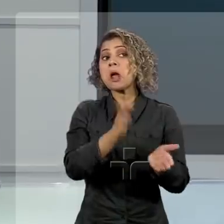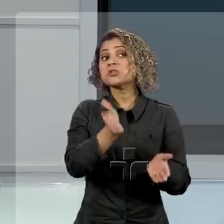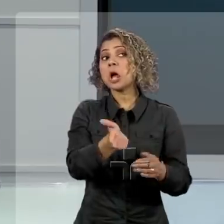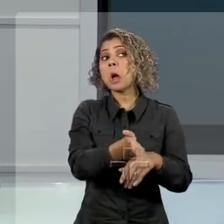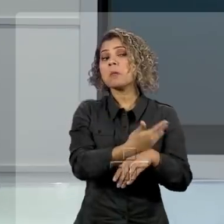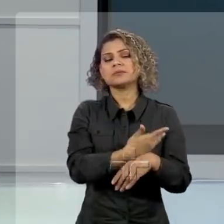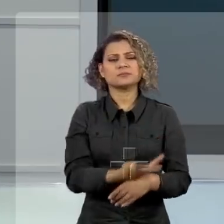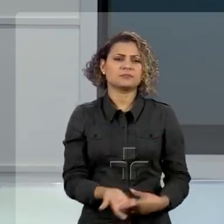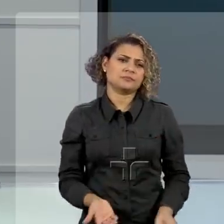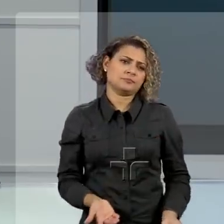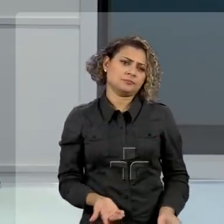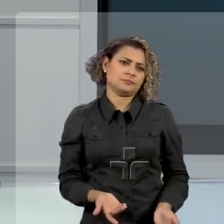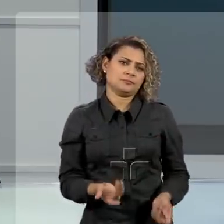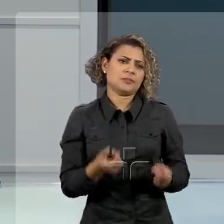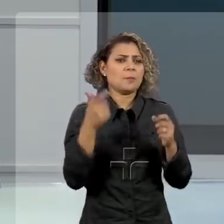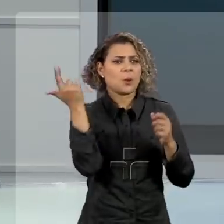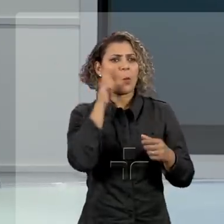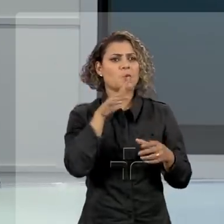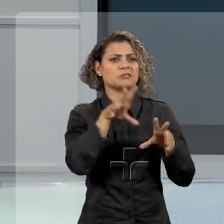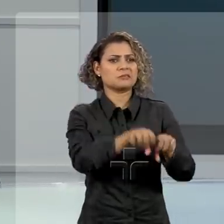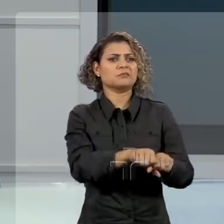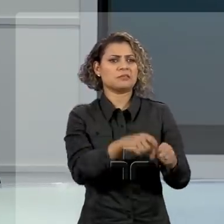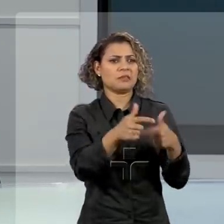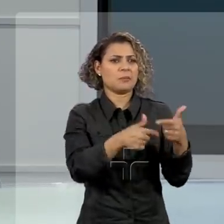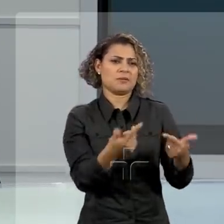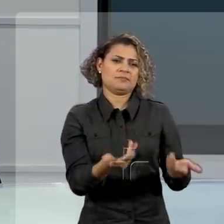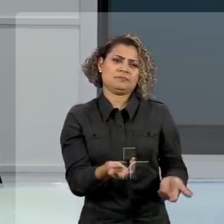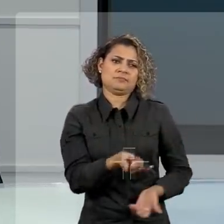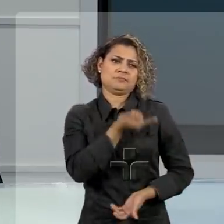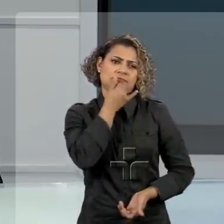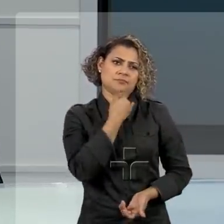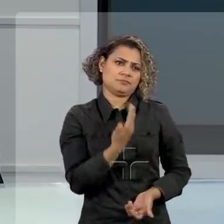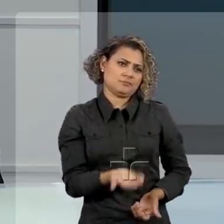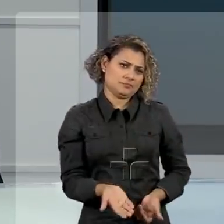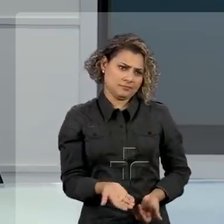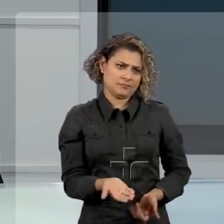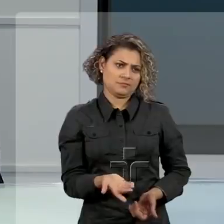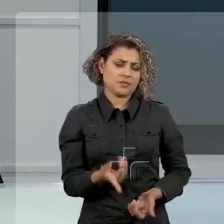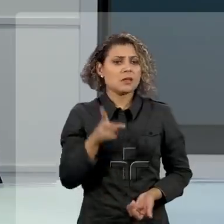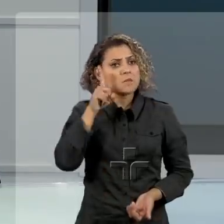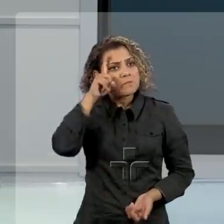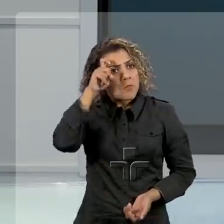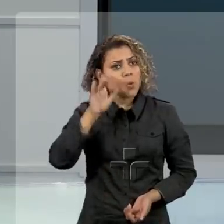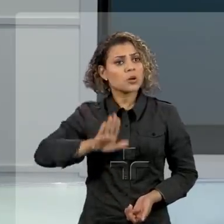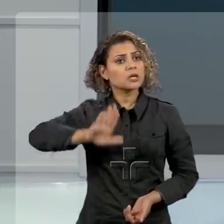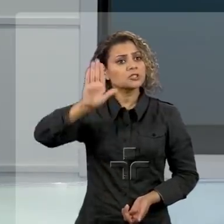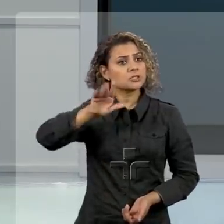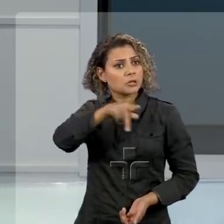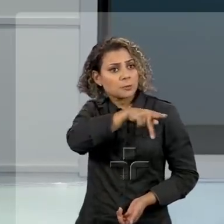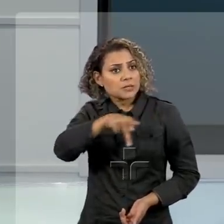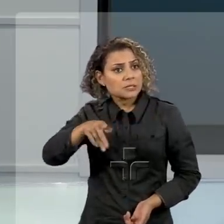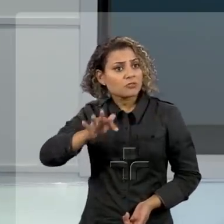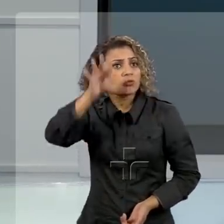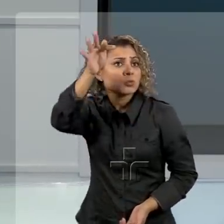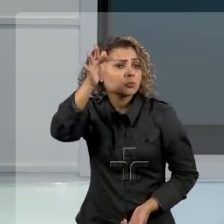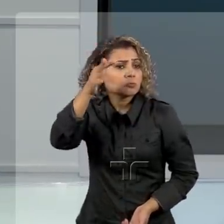articulação para tomada de poder ou coisa do tipo. Não é a hipótese de Sérgio Moro ser candidato a presidente da República, é uma hipótese